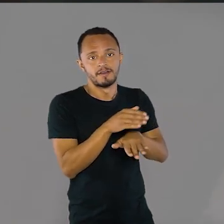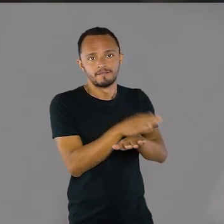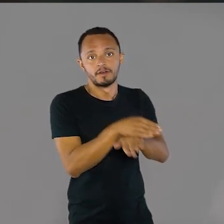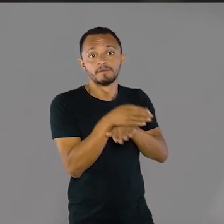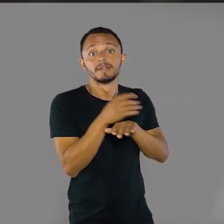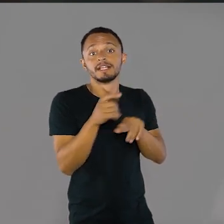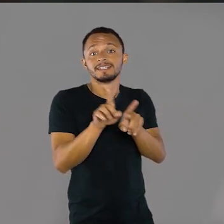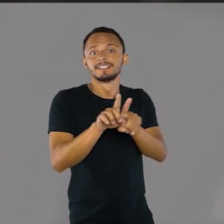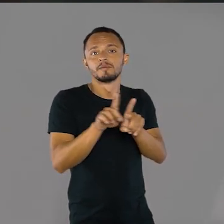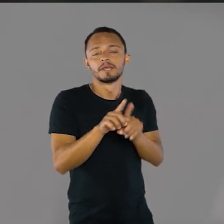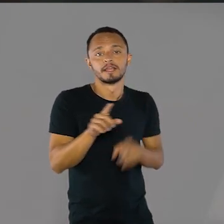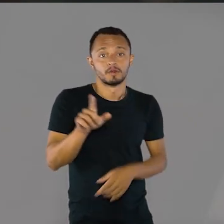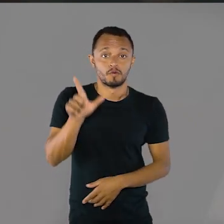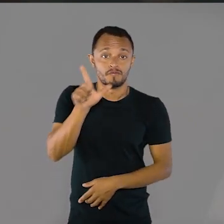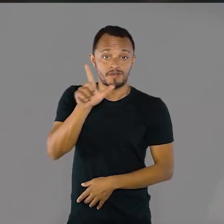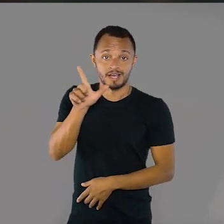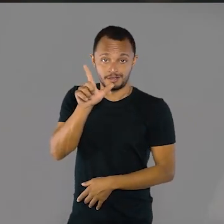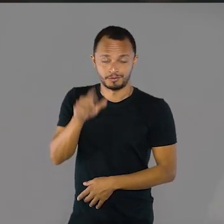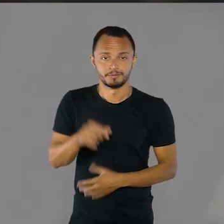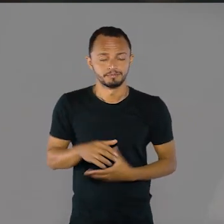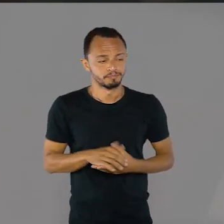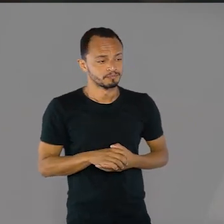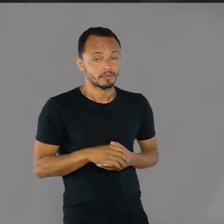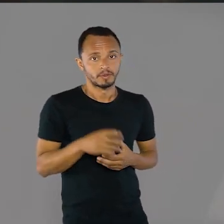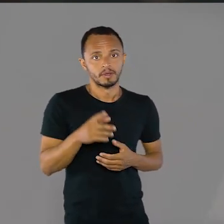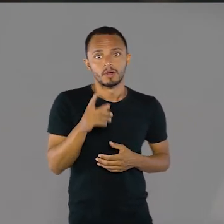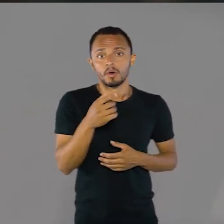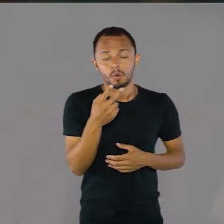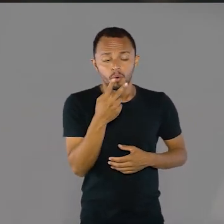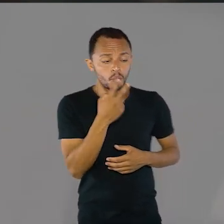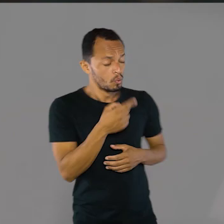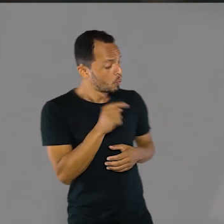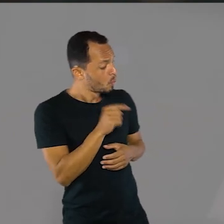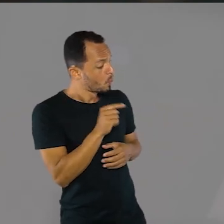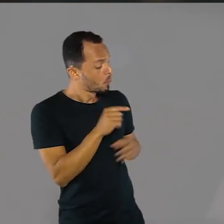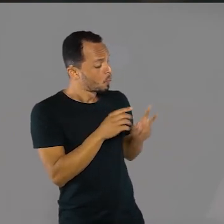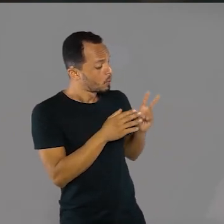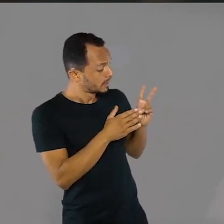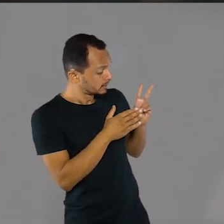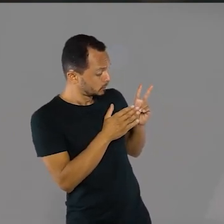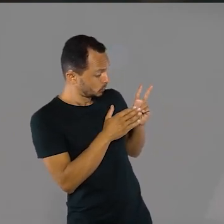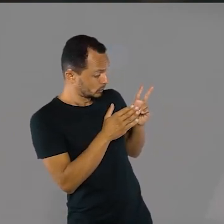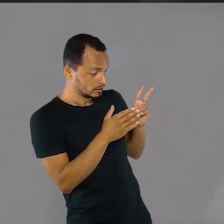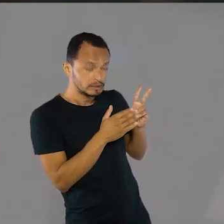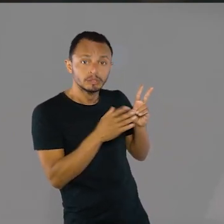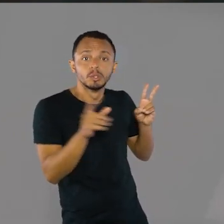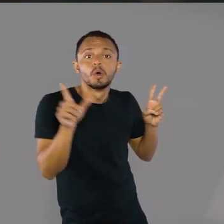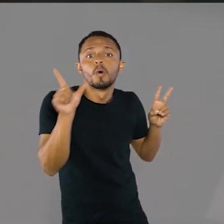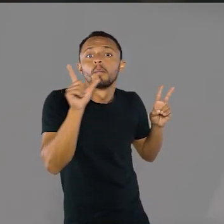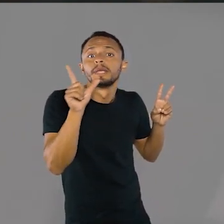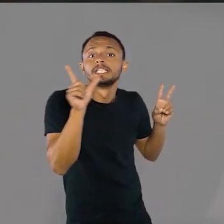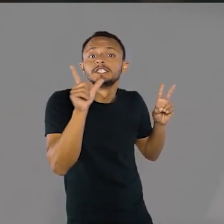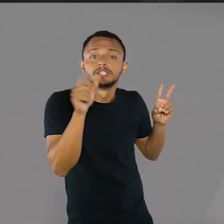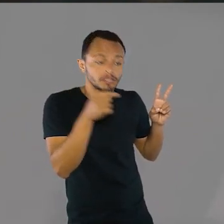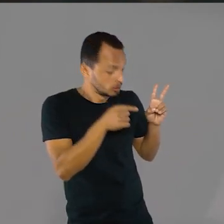questão fálica. Ô, professor, mas o índiozinho aqui está com o